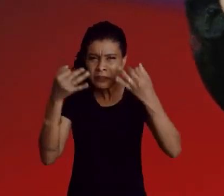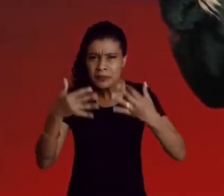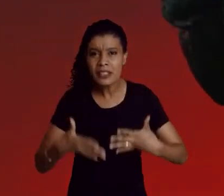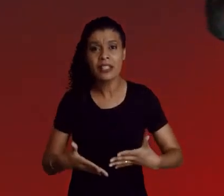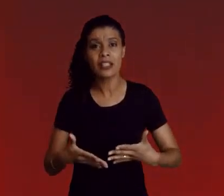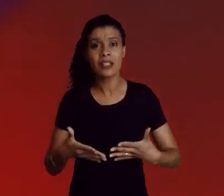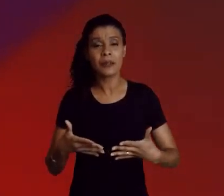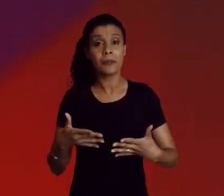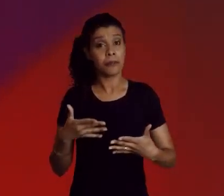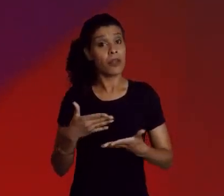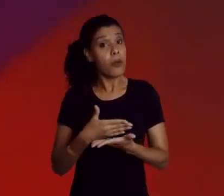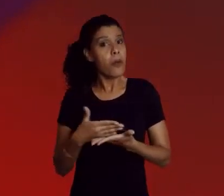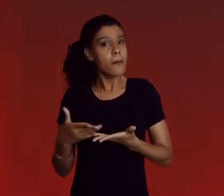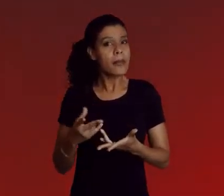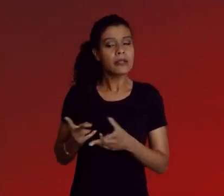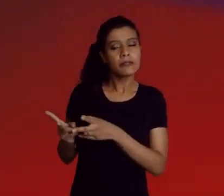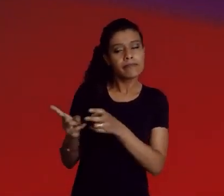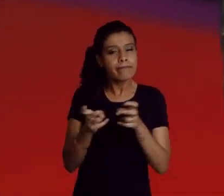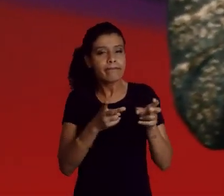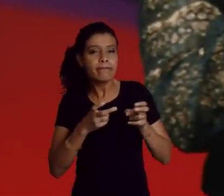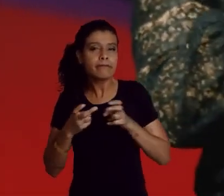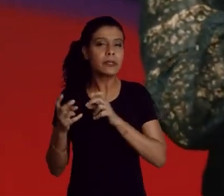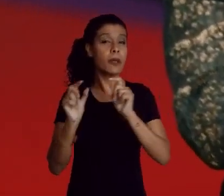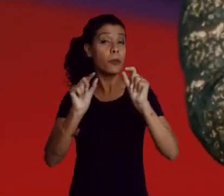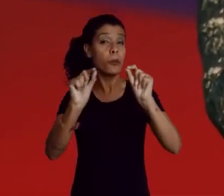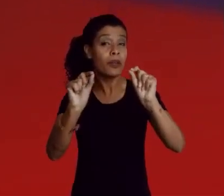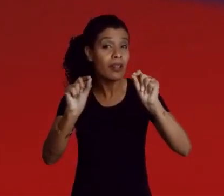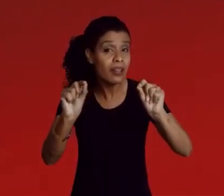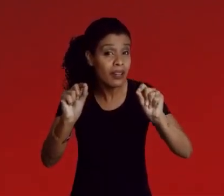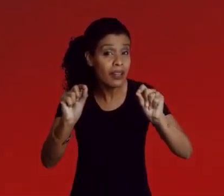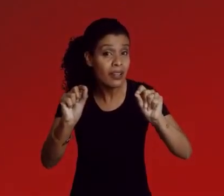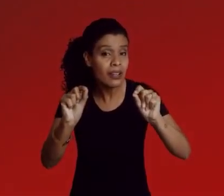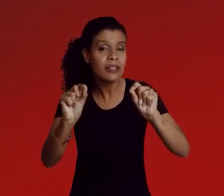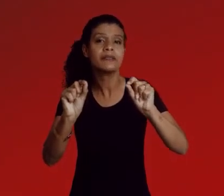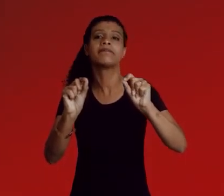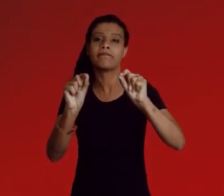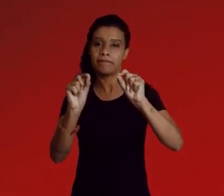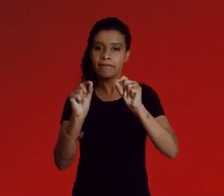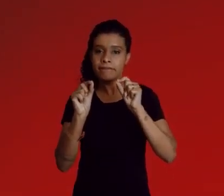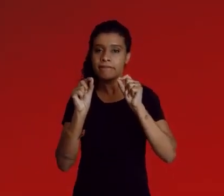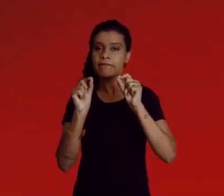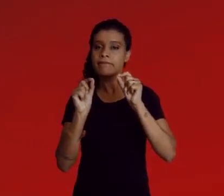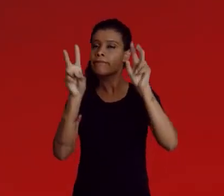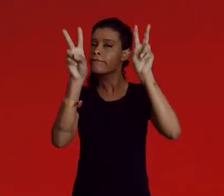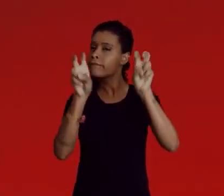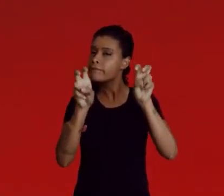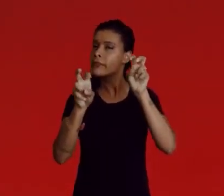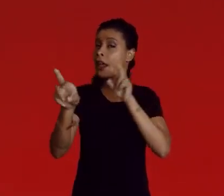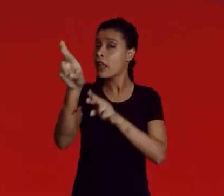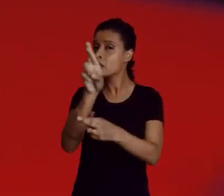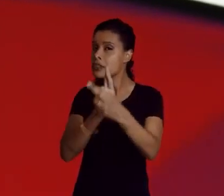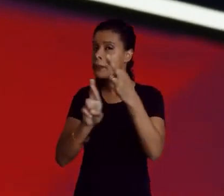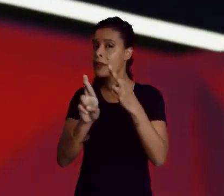E comece a observar também outras coisas que nós precisamos observar nessa questão chamada relacionamento. Sonhem